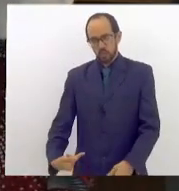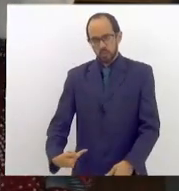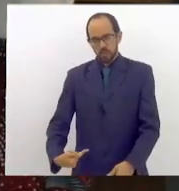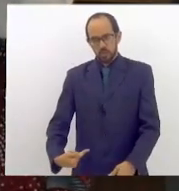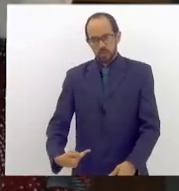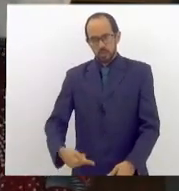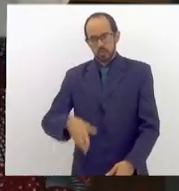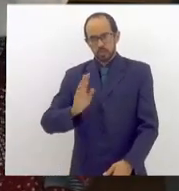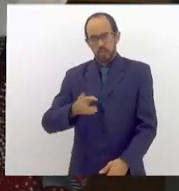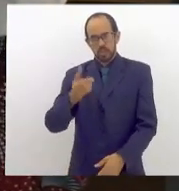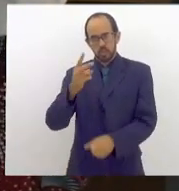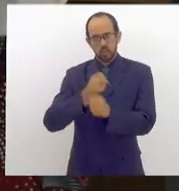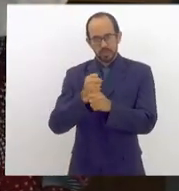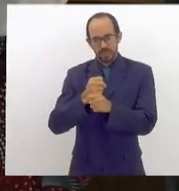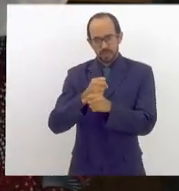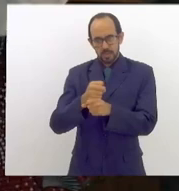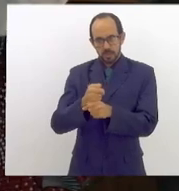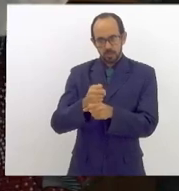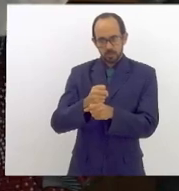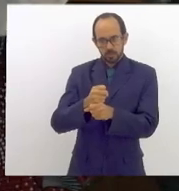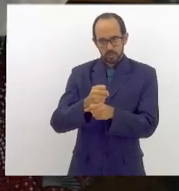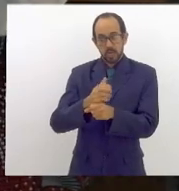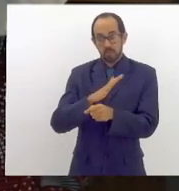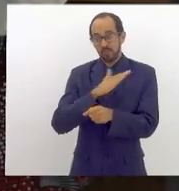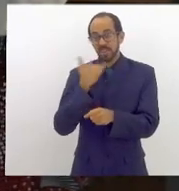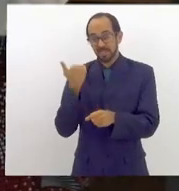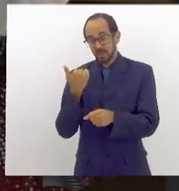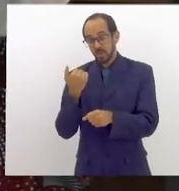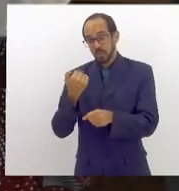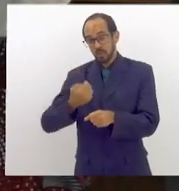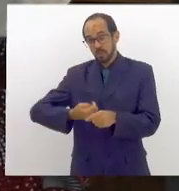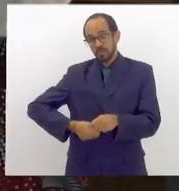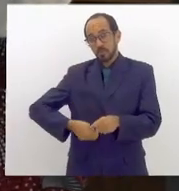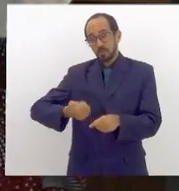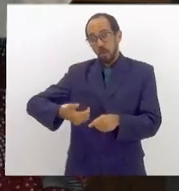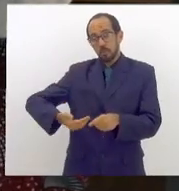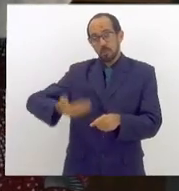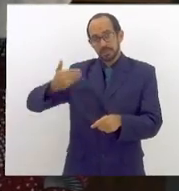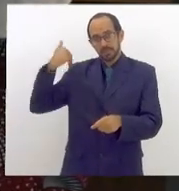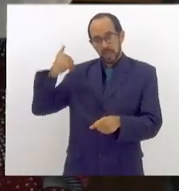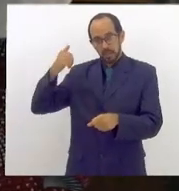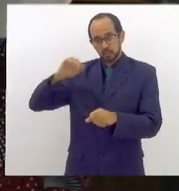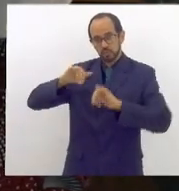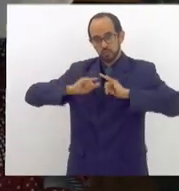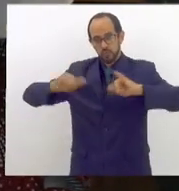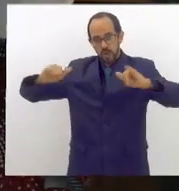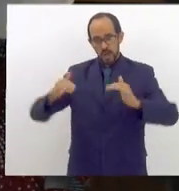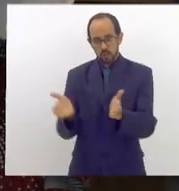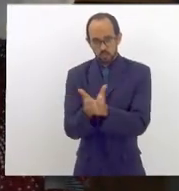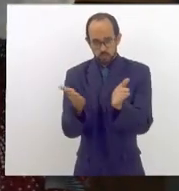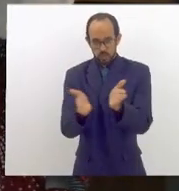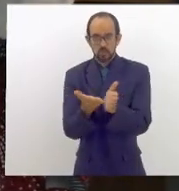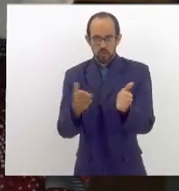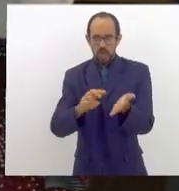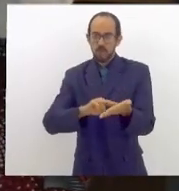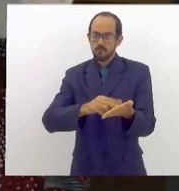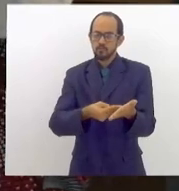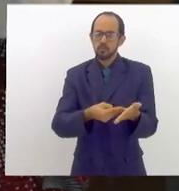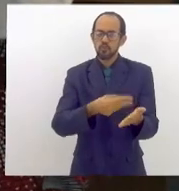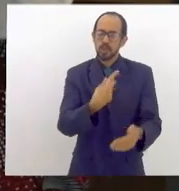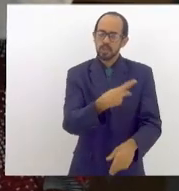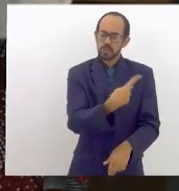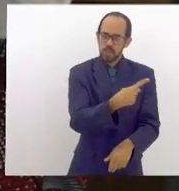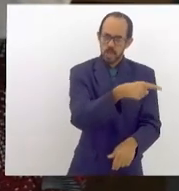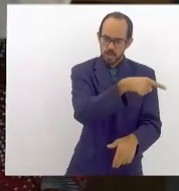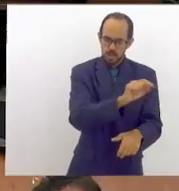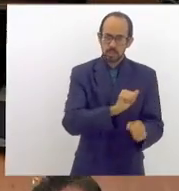há dois anos atrás faleceu há poucos dias lançou um livro maravilhoso a viúva dele lançou o